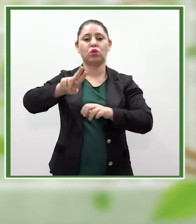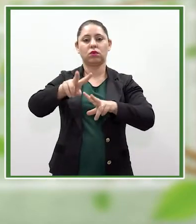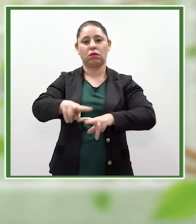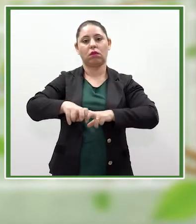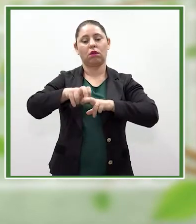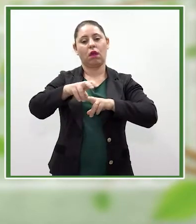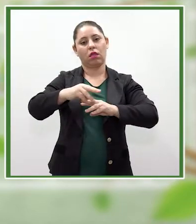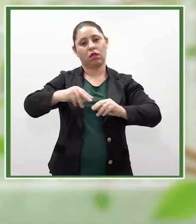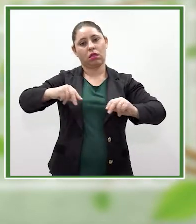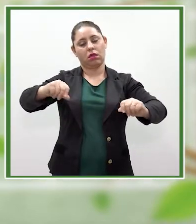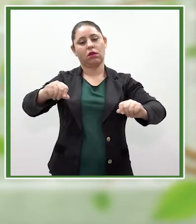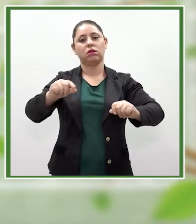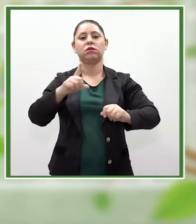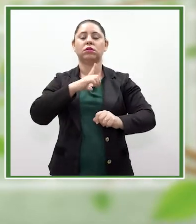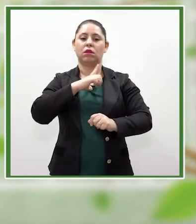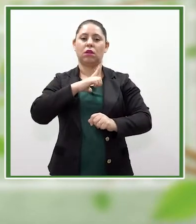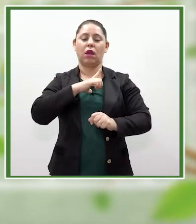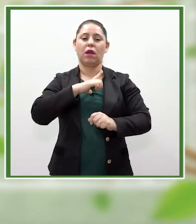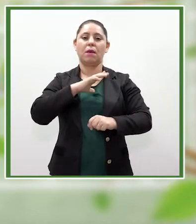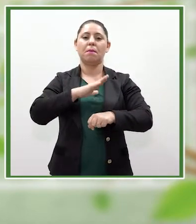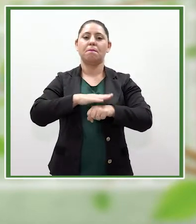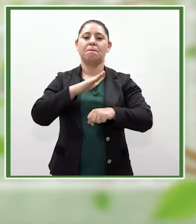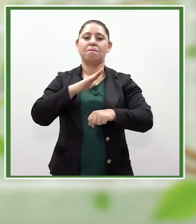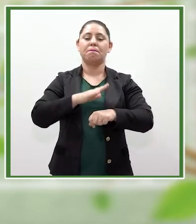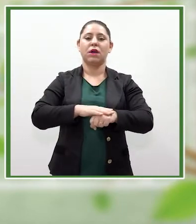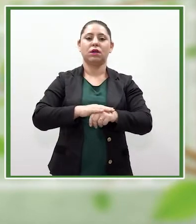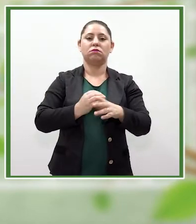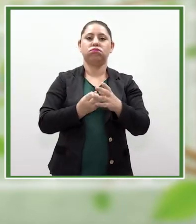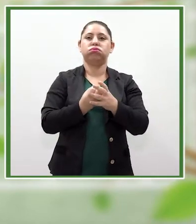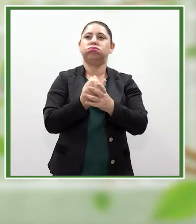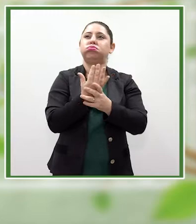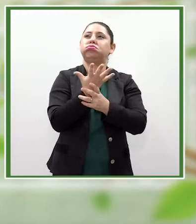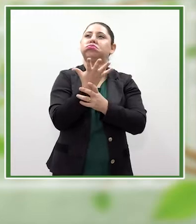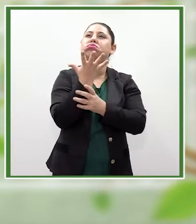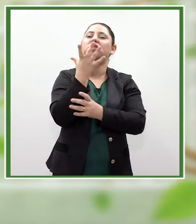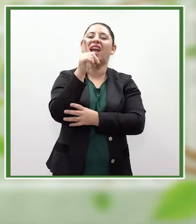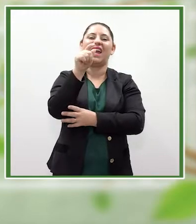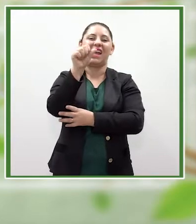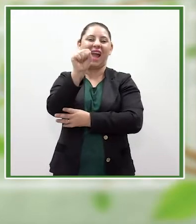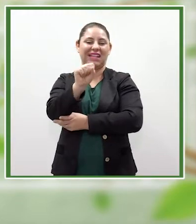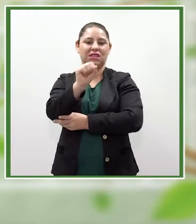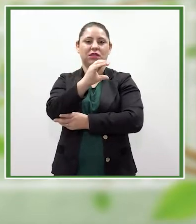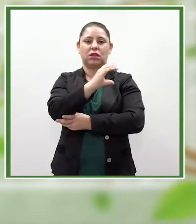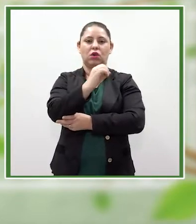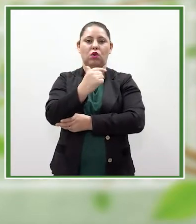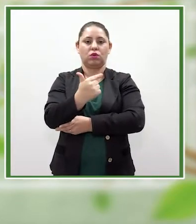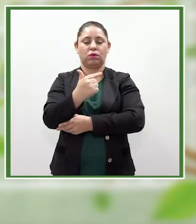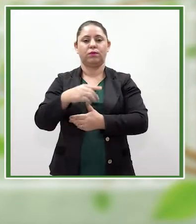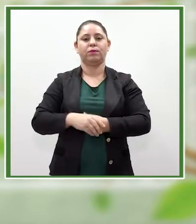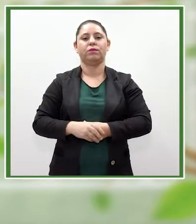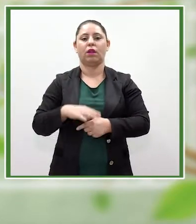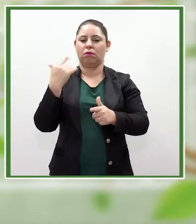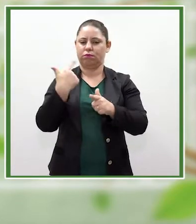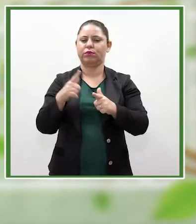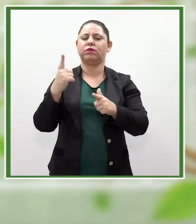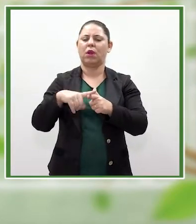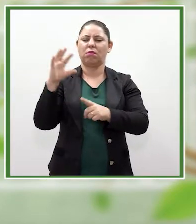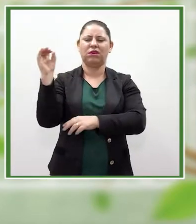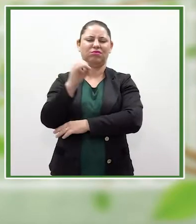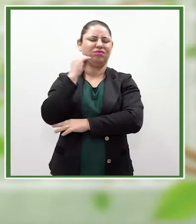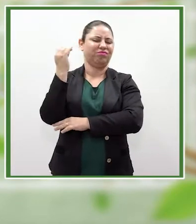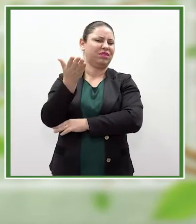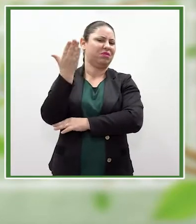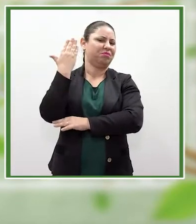estamos em níveis um pouco mais elevados de desmatamento, e esse é um ponto crítico. Volto a chamar a